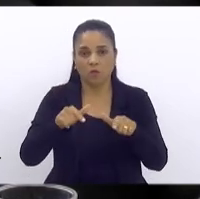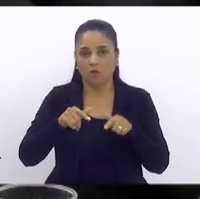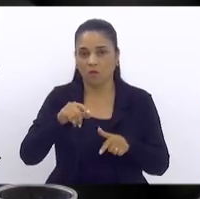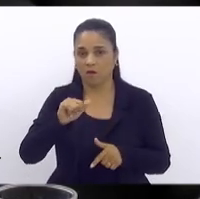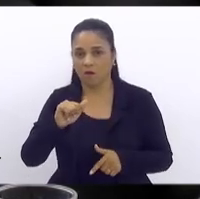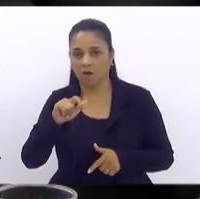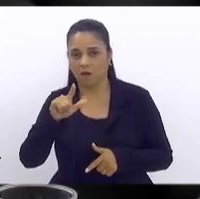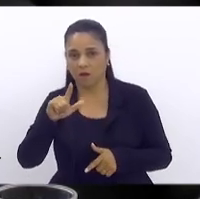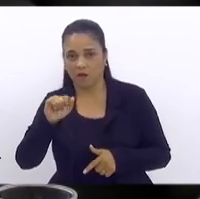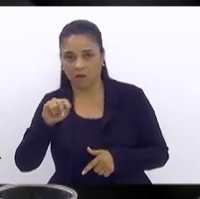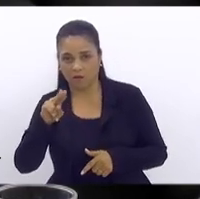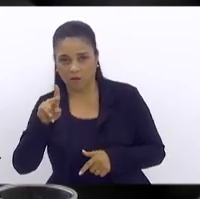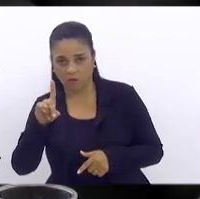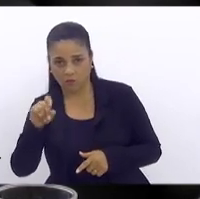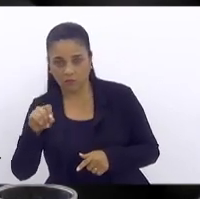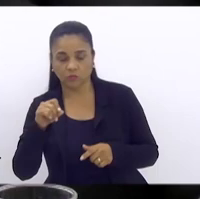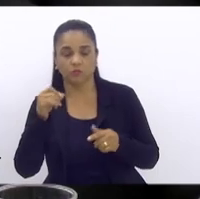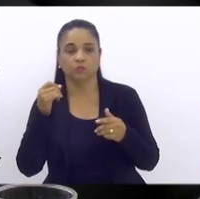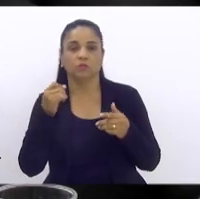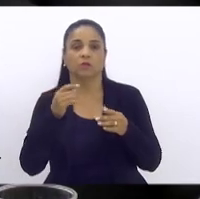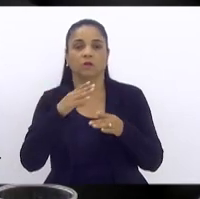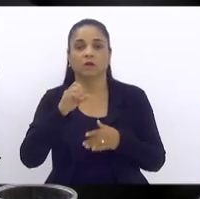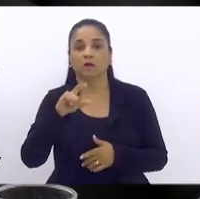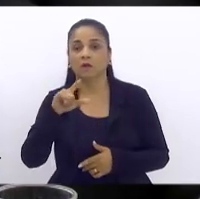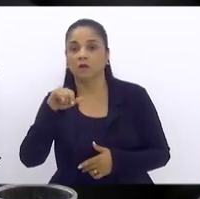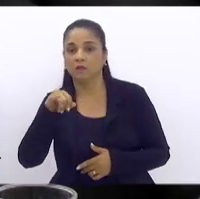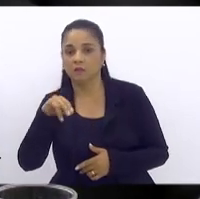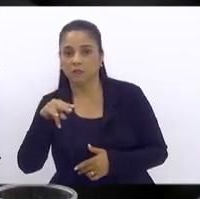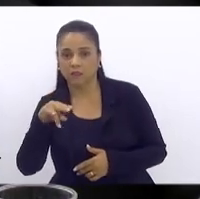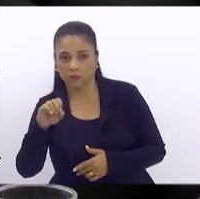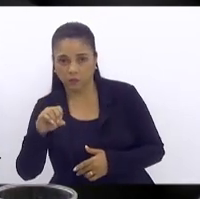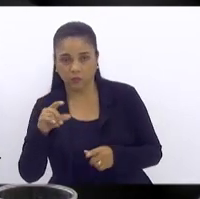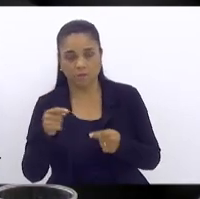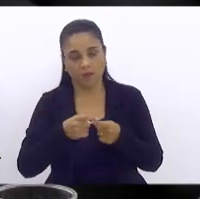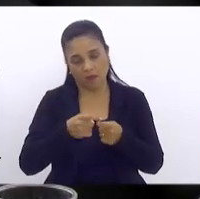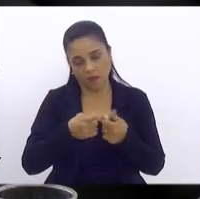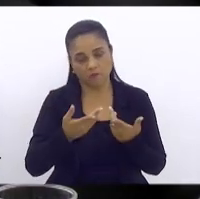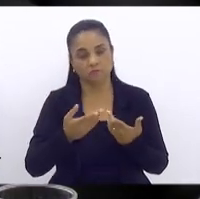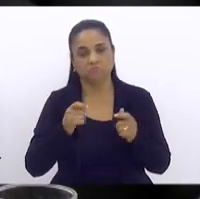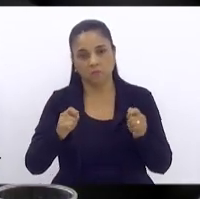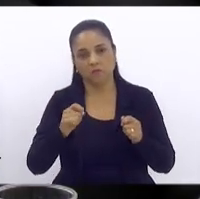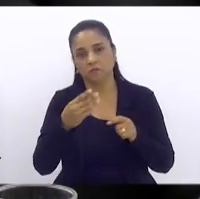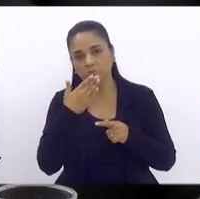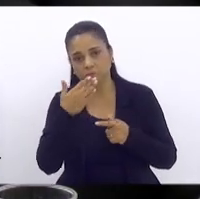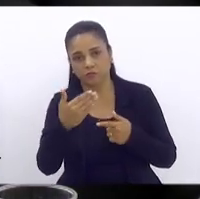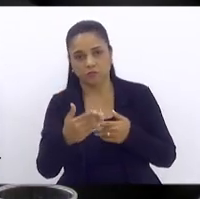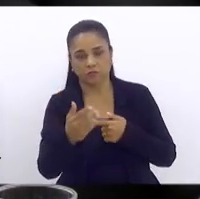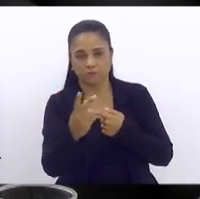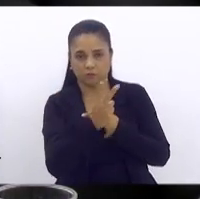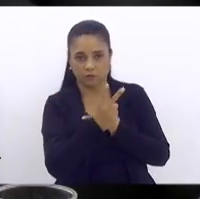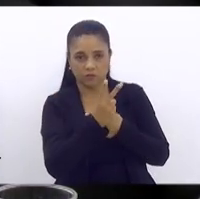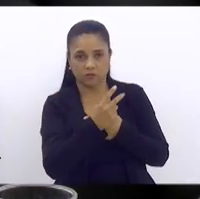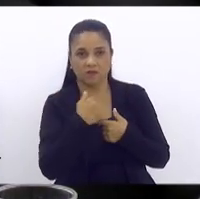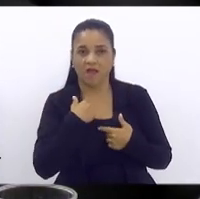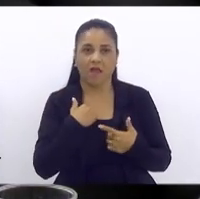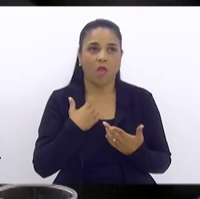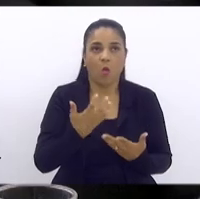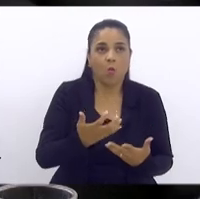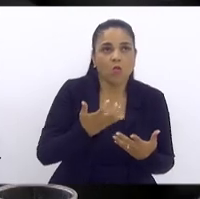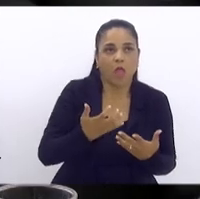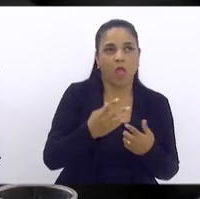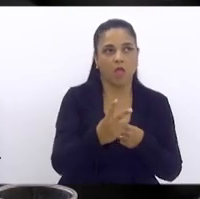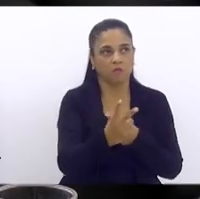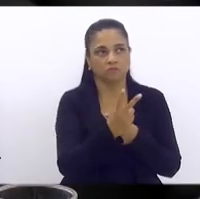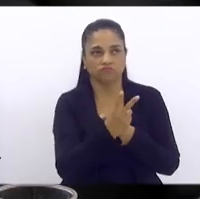uma clínica, enfim, falar com uma terapeuta, ela já tem isso dentro do aplicativo e realmente pede a protetiva. Não é exatamente, eu quero uma protetiva, né?